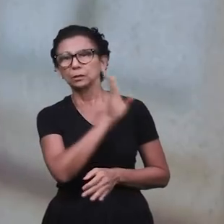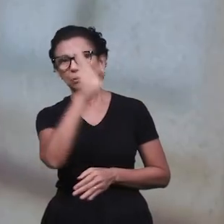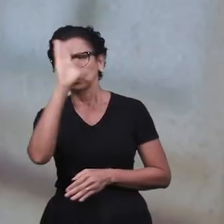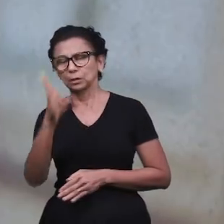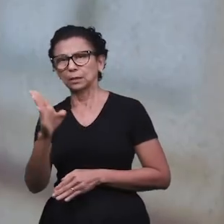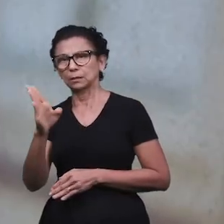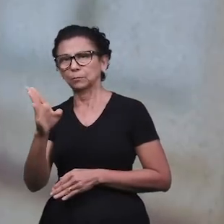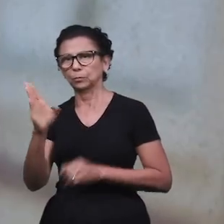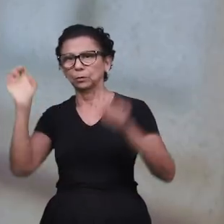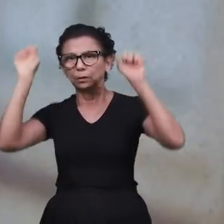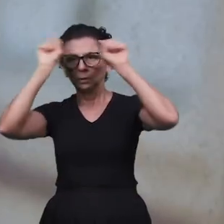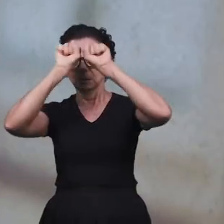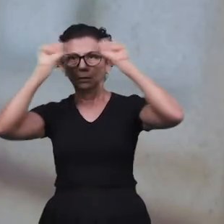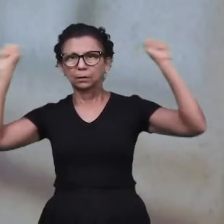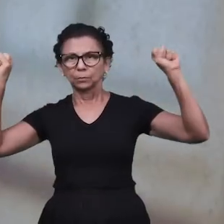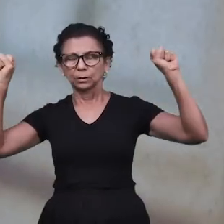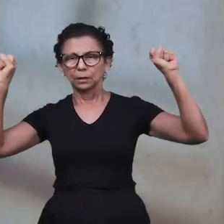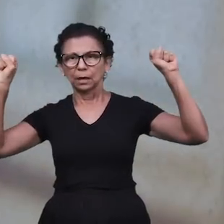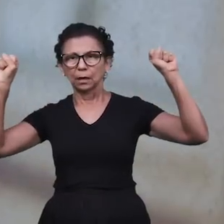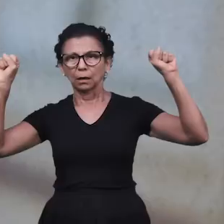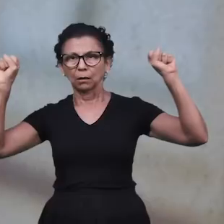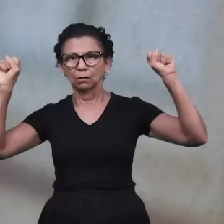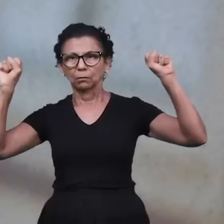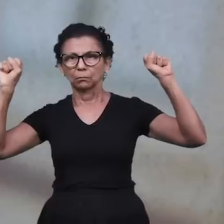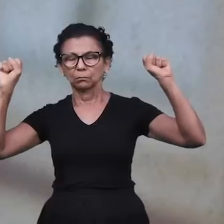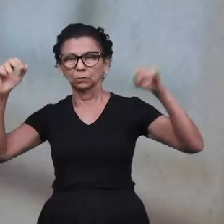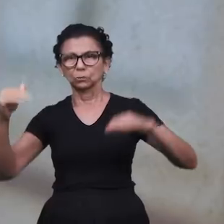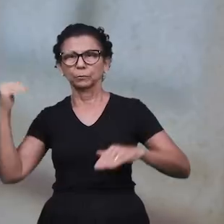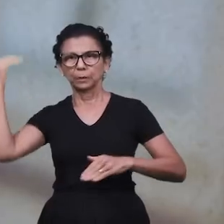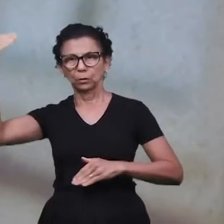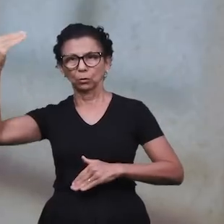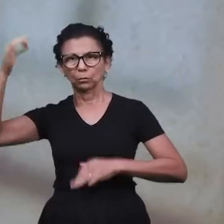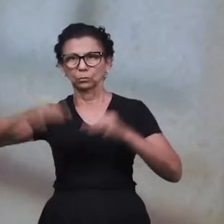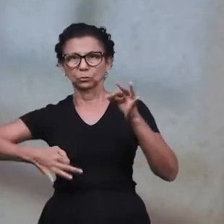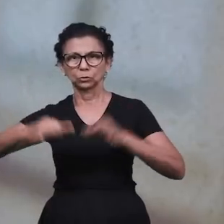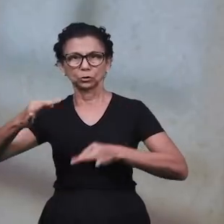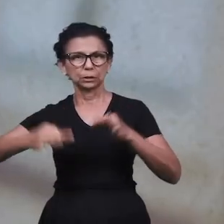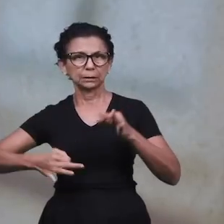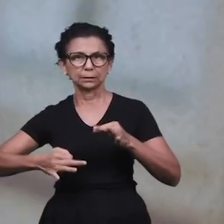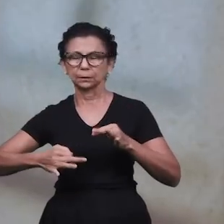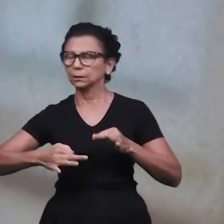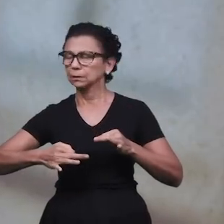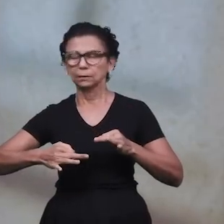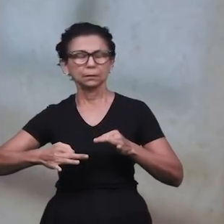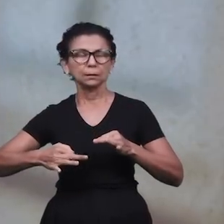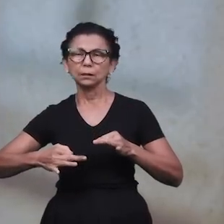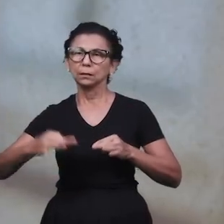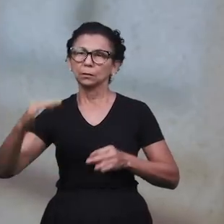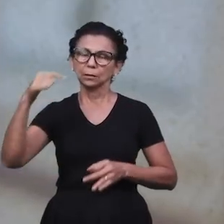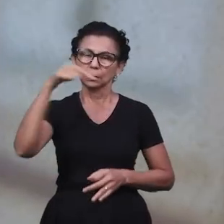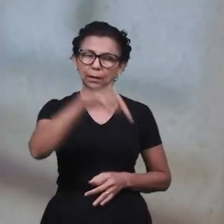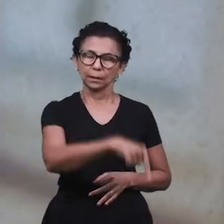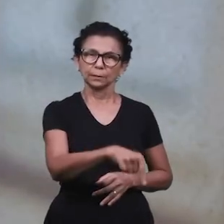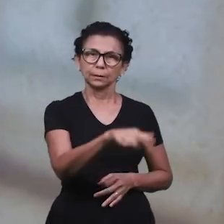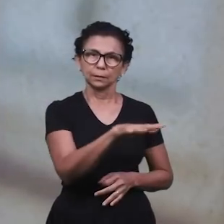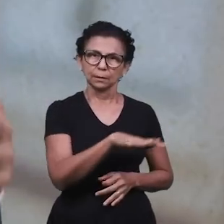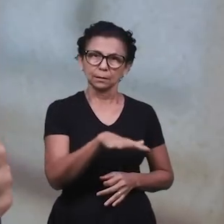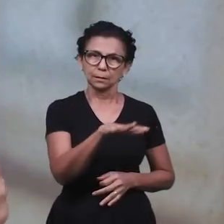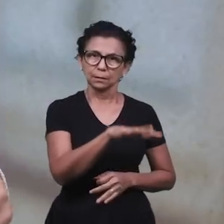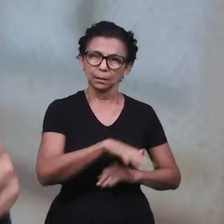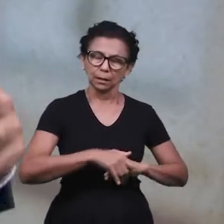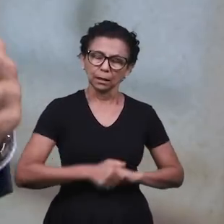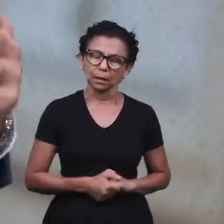Justiça. Então, para os desembargadores, não, o juizado especial cível, que analisa o recurso, é a